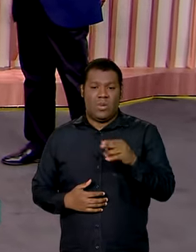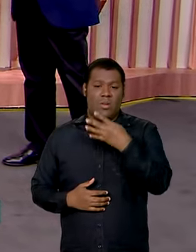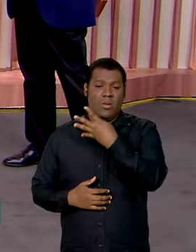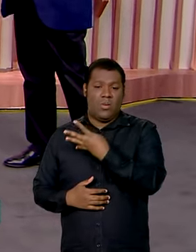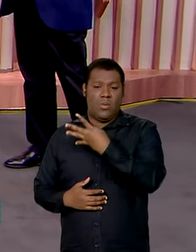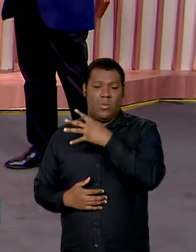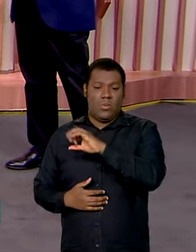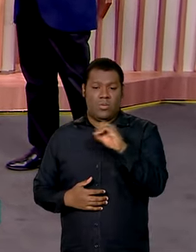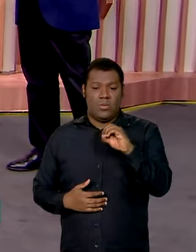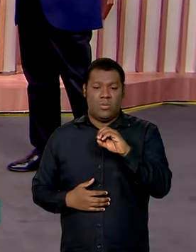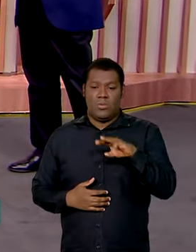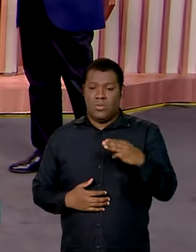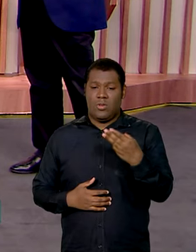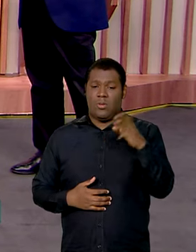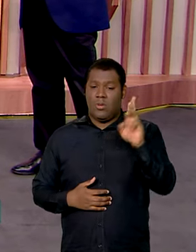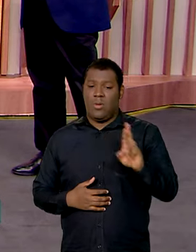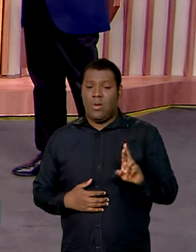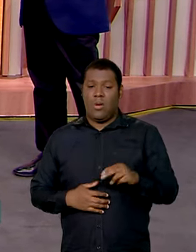bilhões, aumentaram